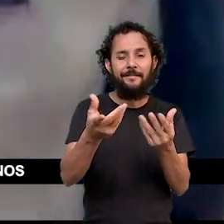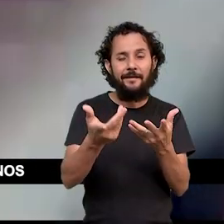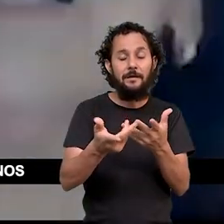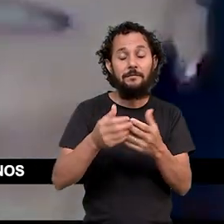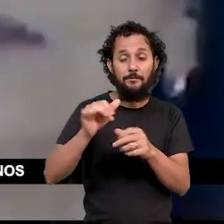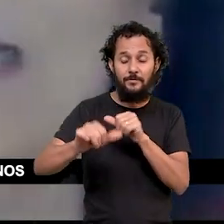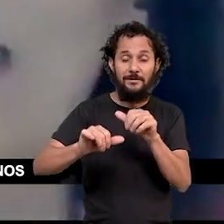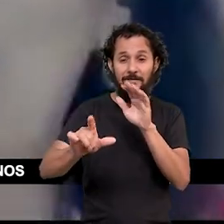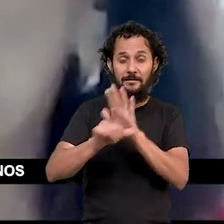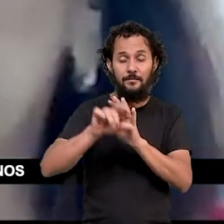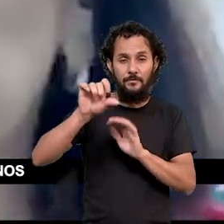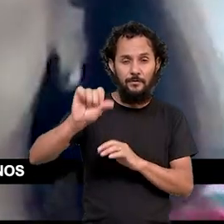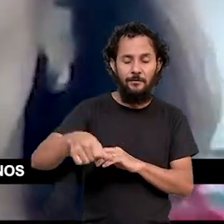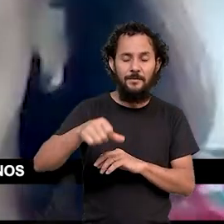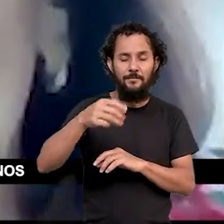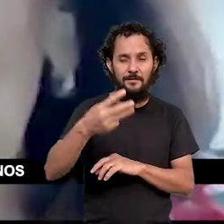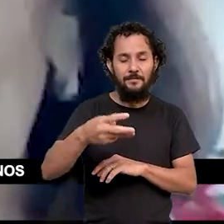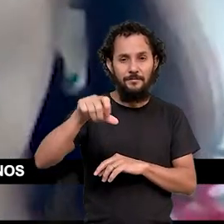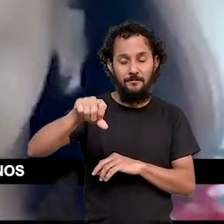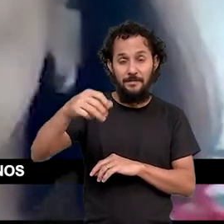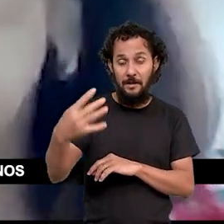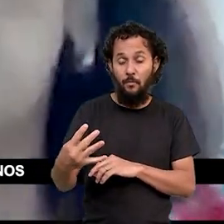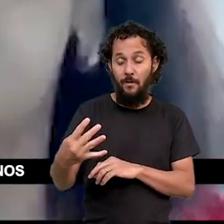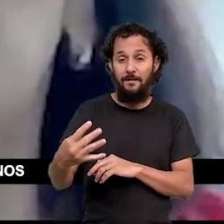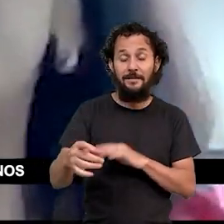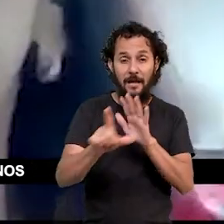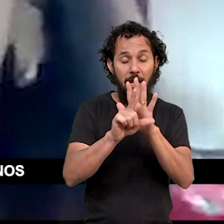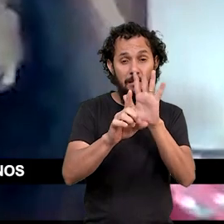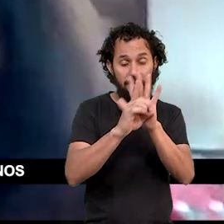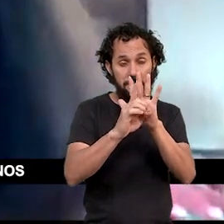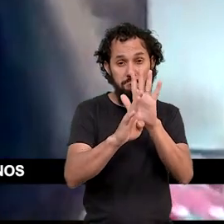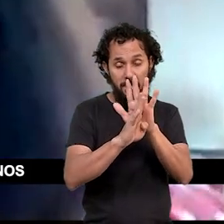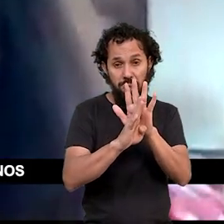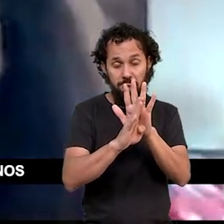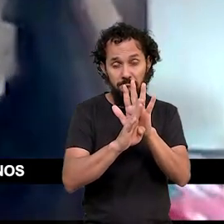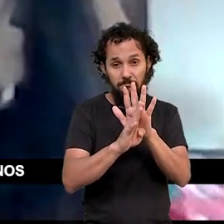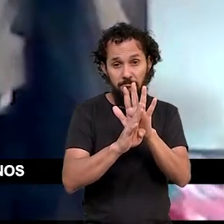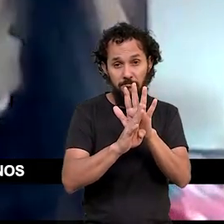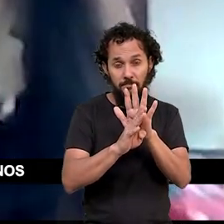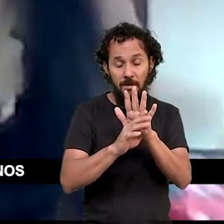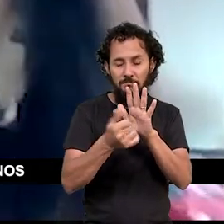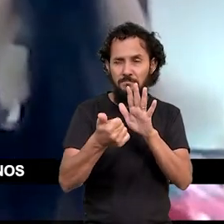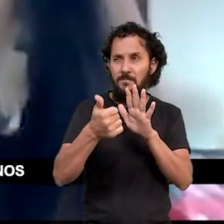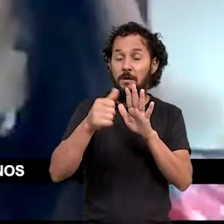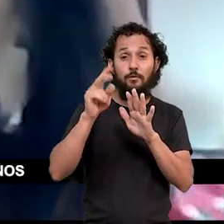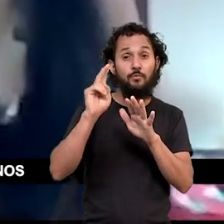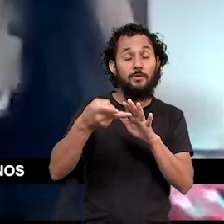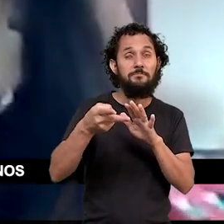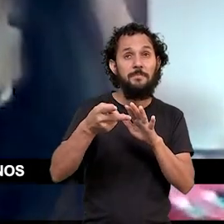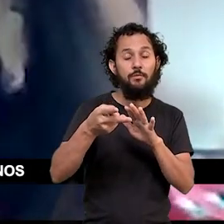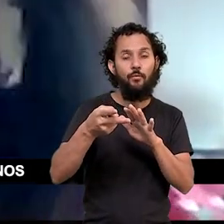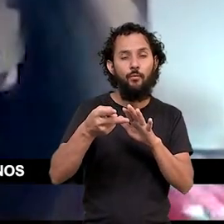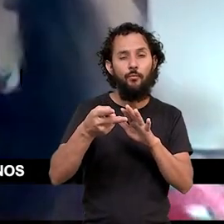da alteração da Lei 9.394, ou seja, da LDB, em